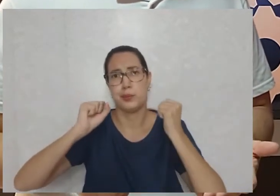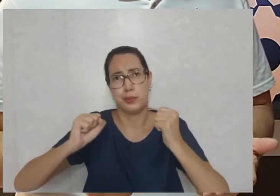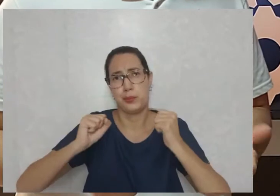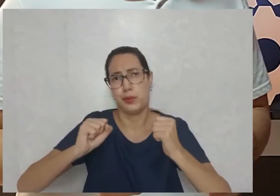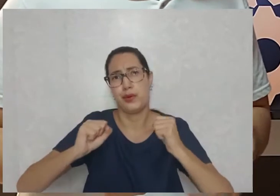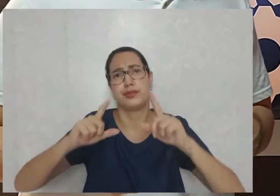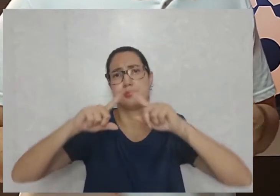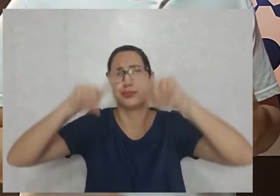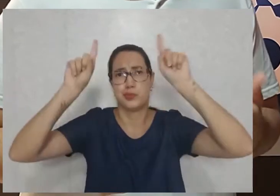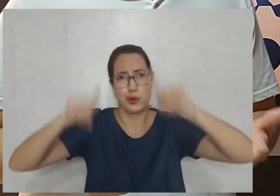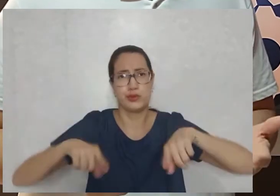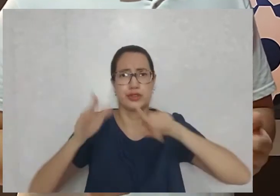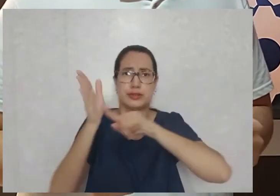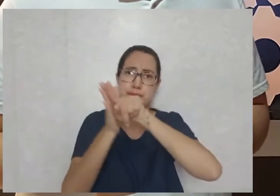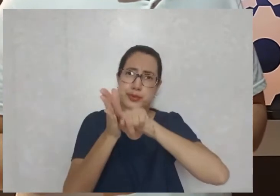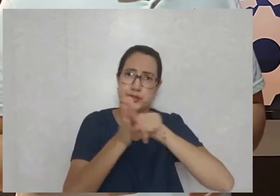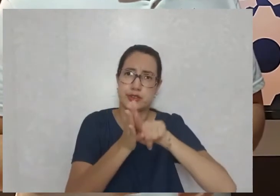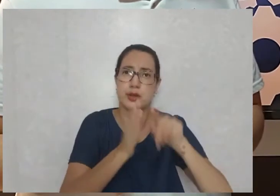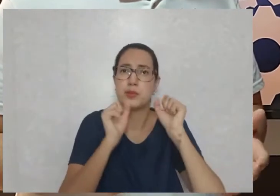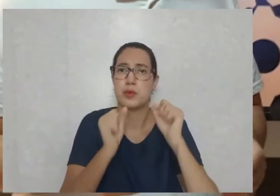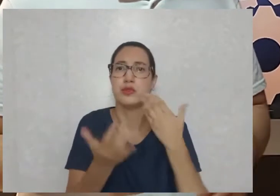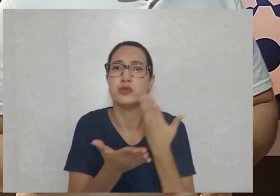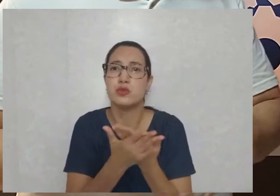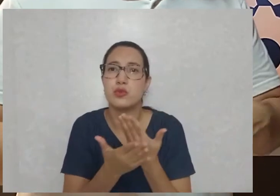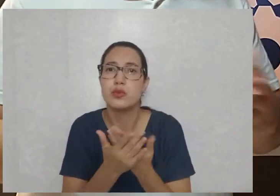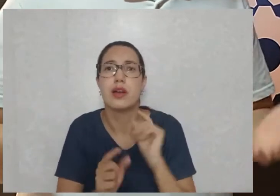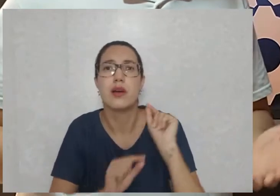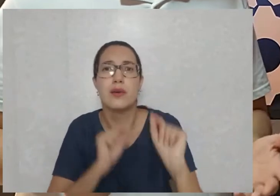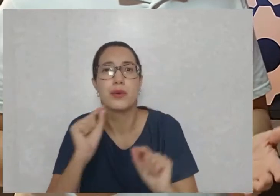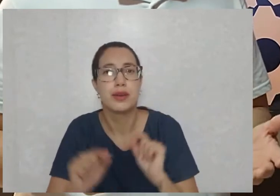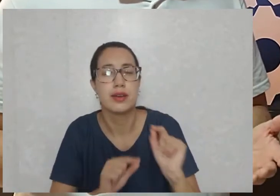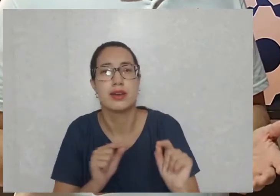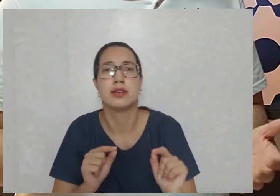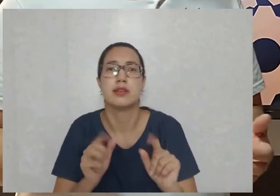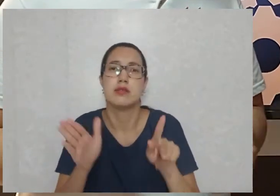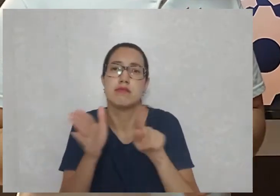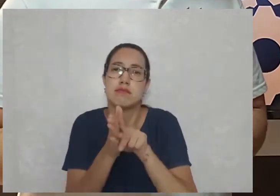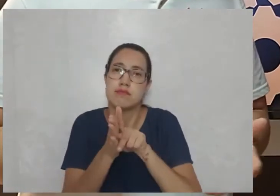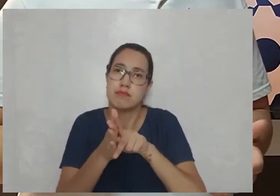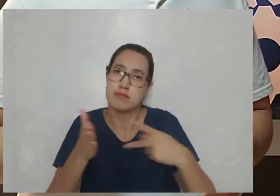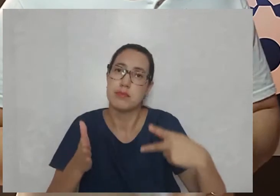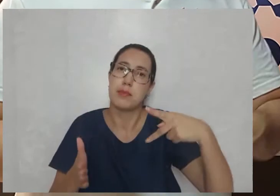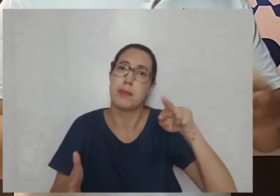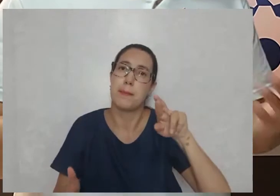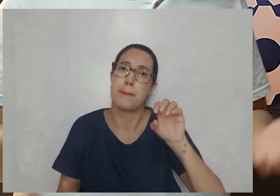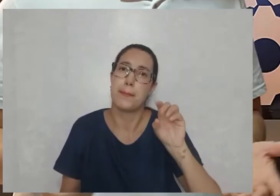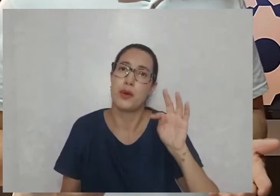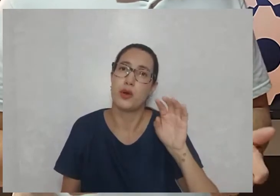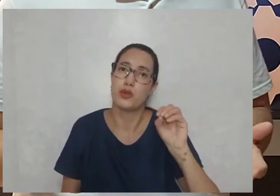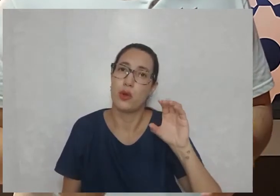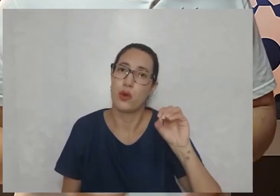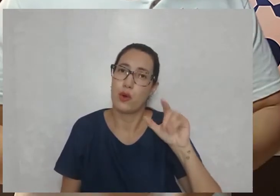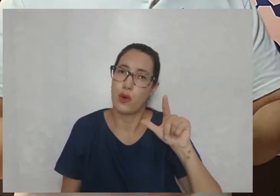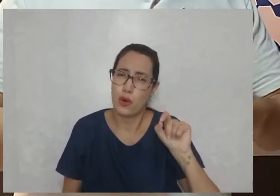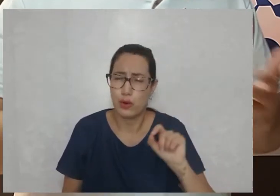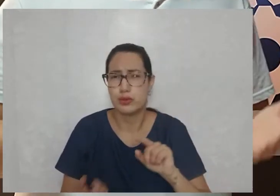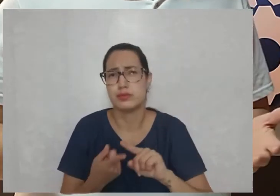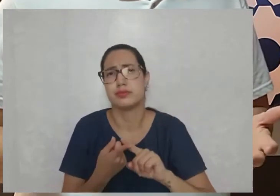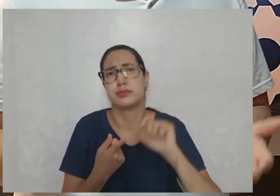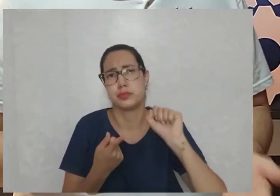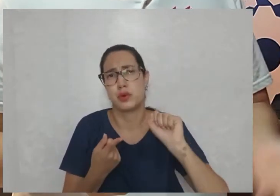pesquisa. Então você pode estudar o que sobre rede? Você pode estudar sobre protocolos de rede, você pode estudar cabeamentos de rede, você pode